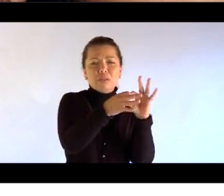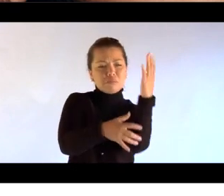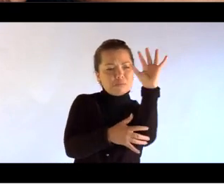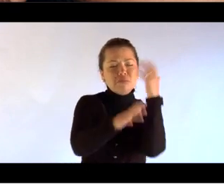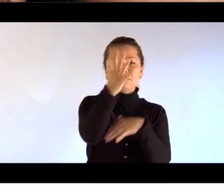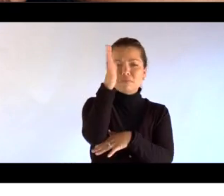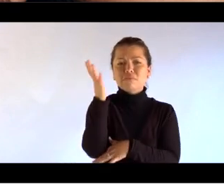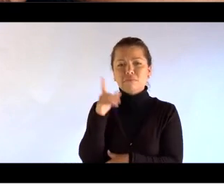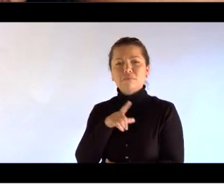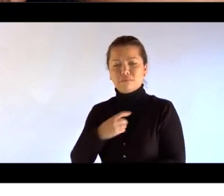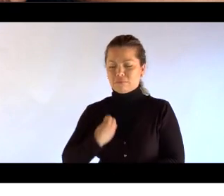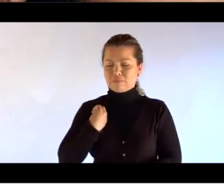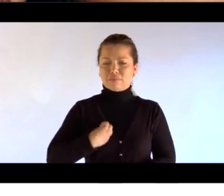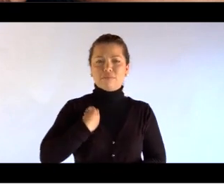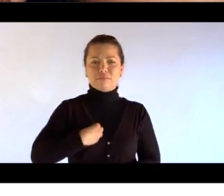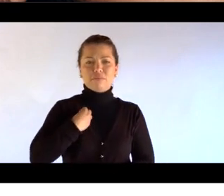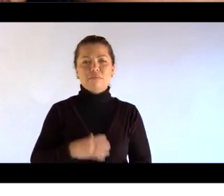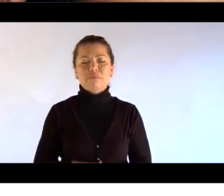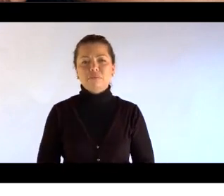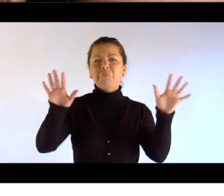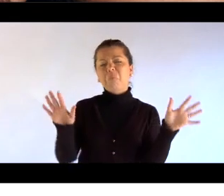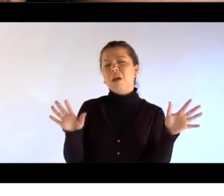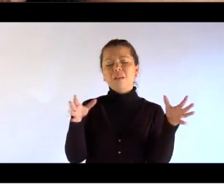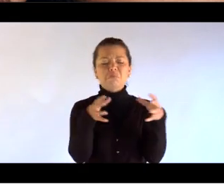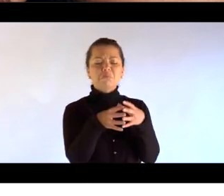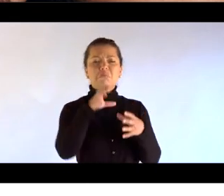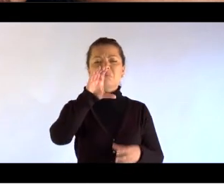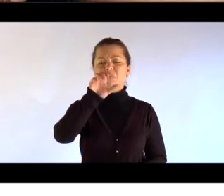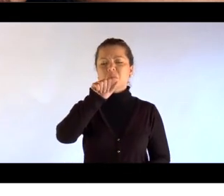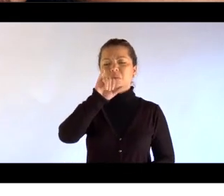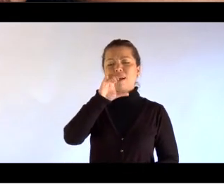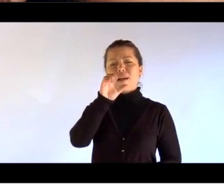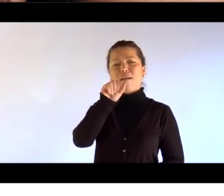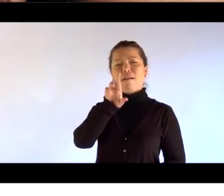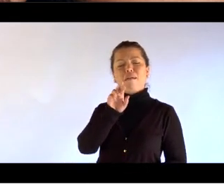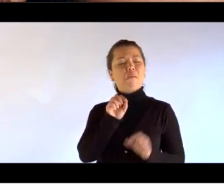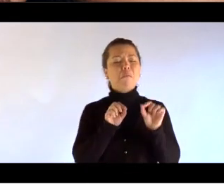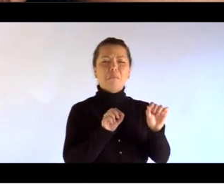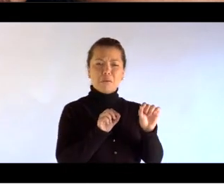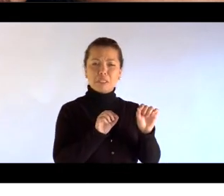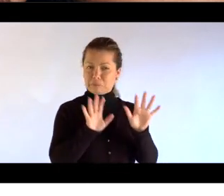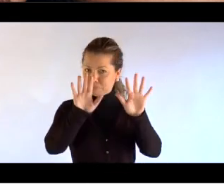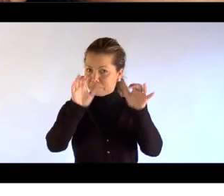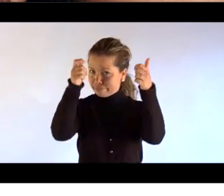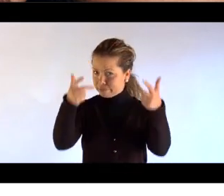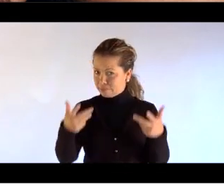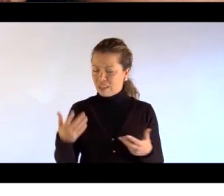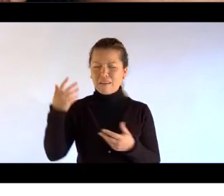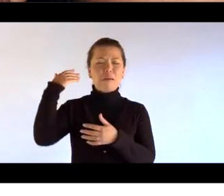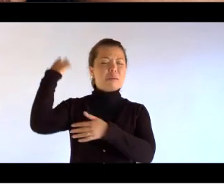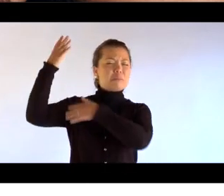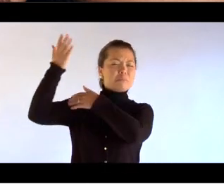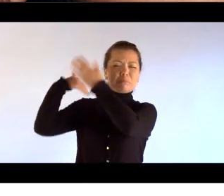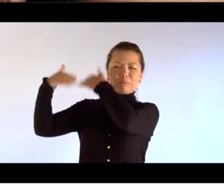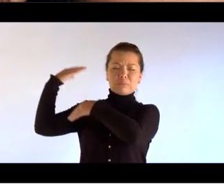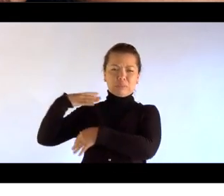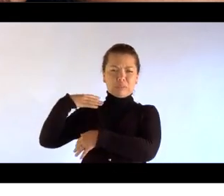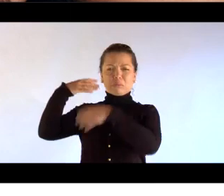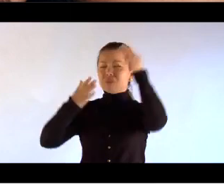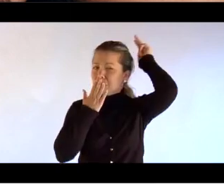barracas diversificadas ocupam a Praça da Basílica e suas imediações. Milhares de pessoas participam das missas, novenas